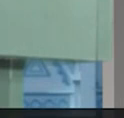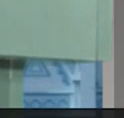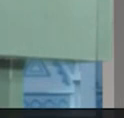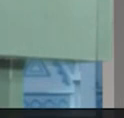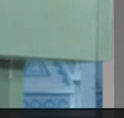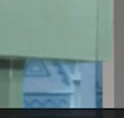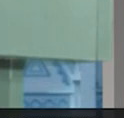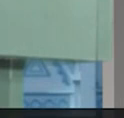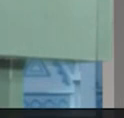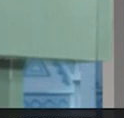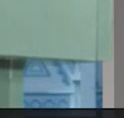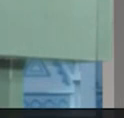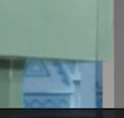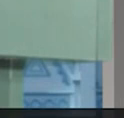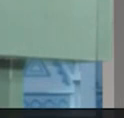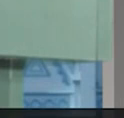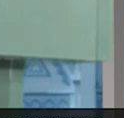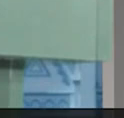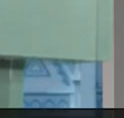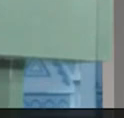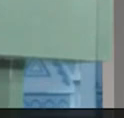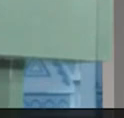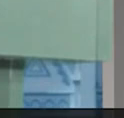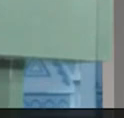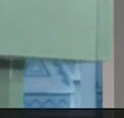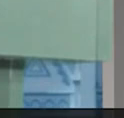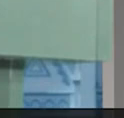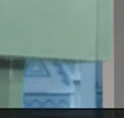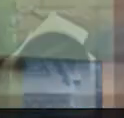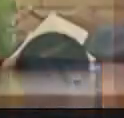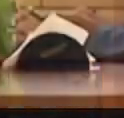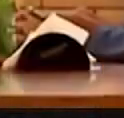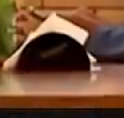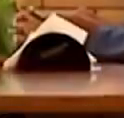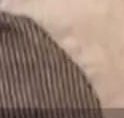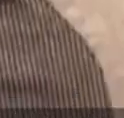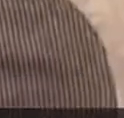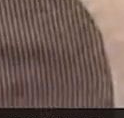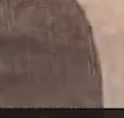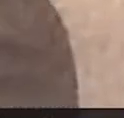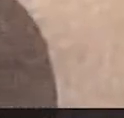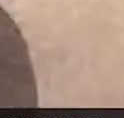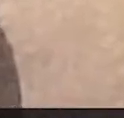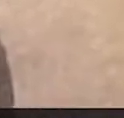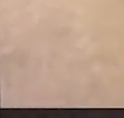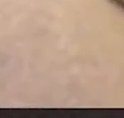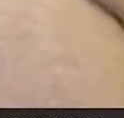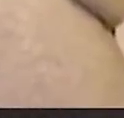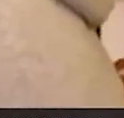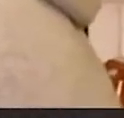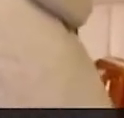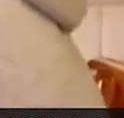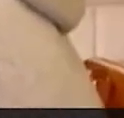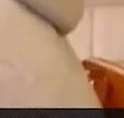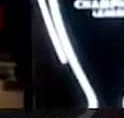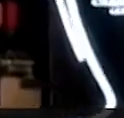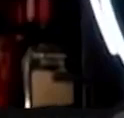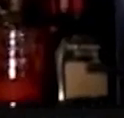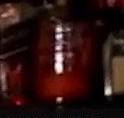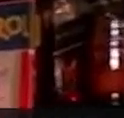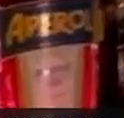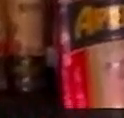da retomada, é claro, de alguns setores, né, com a presença dos clientes, muitos estão